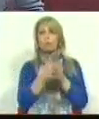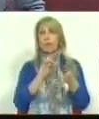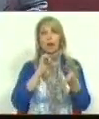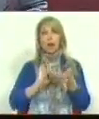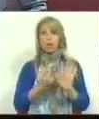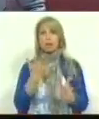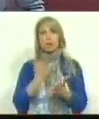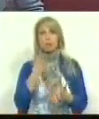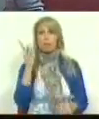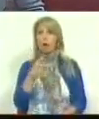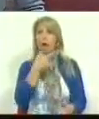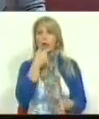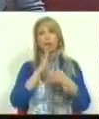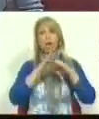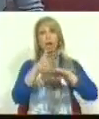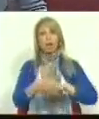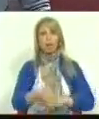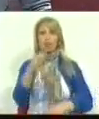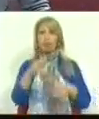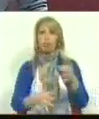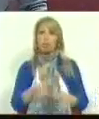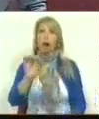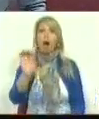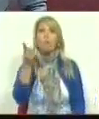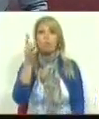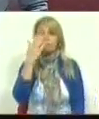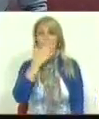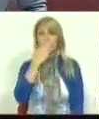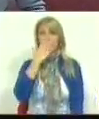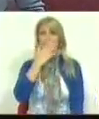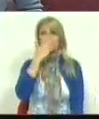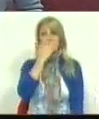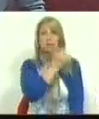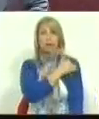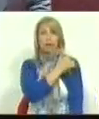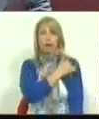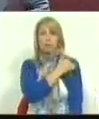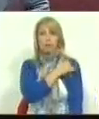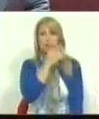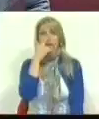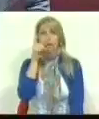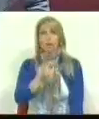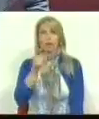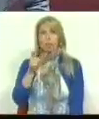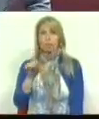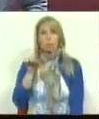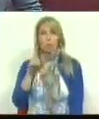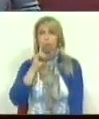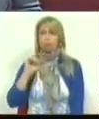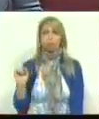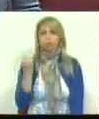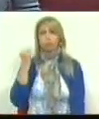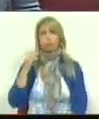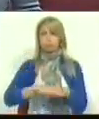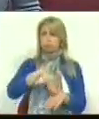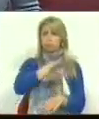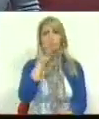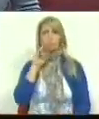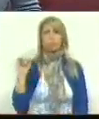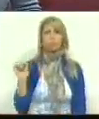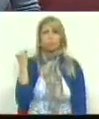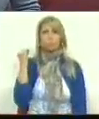de intervenção judicial no caso de, tratando-se do domicílio do inquilino, este se recusar a desocupar o